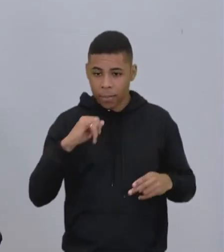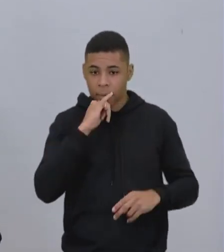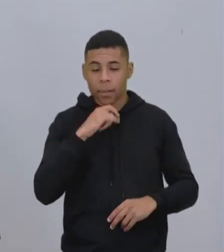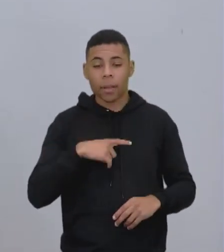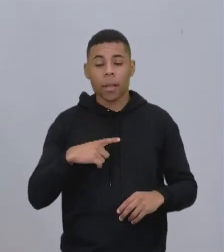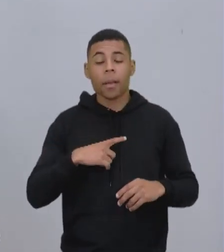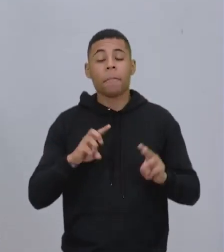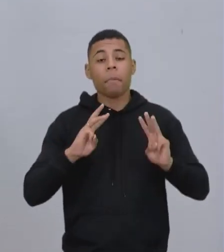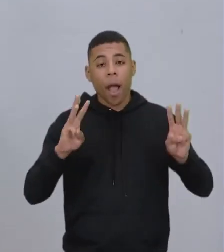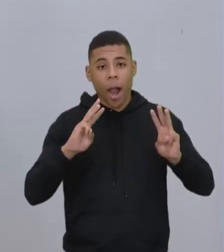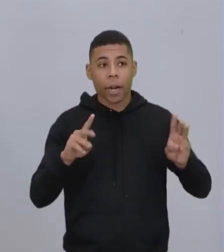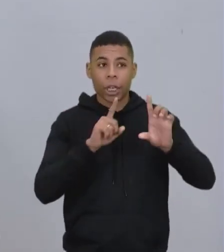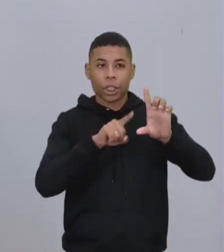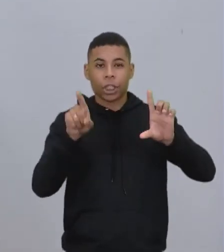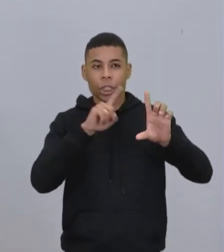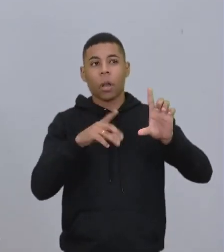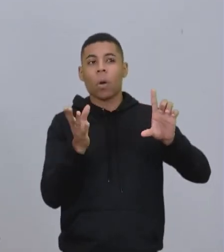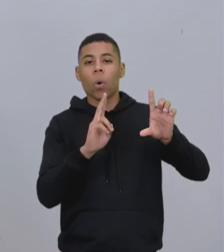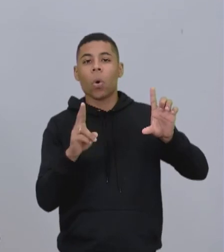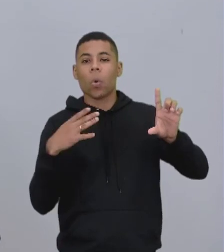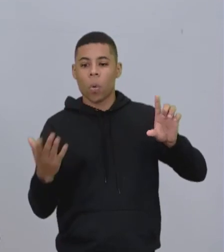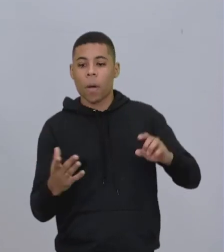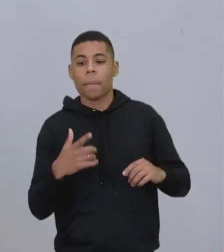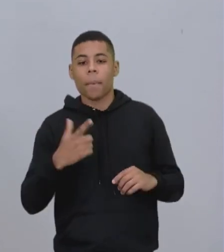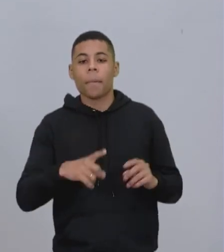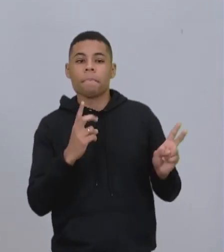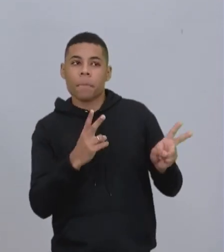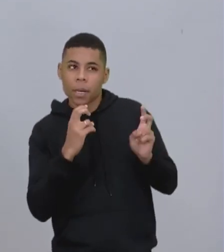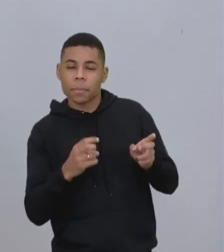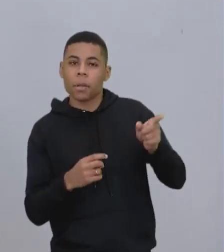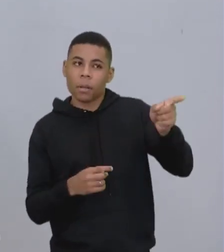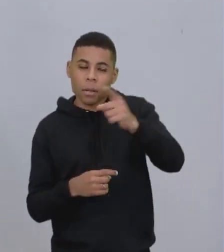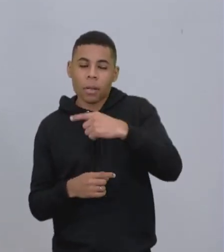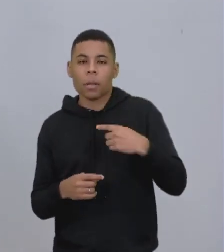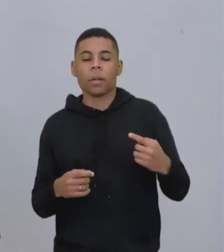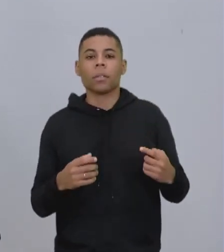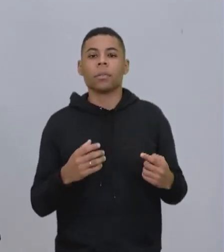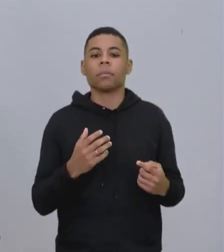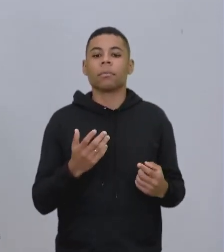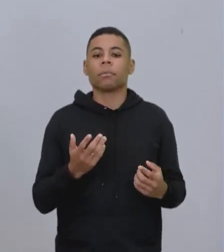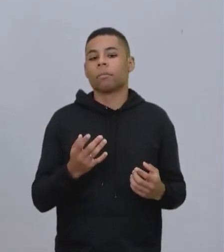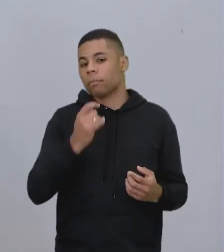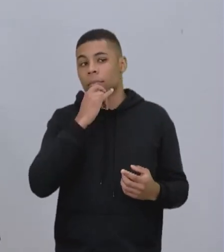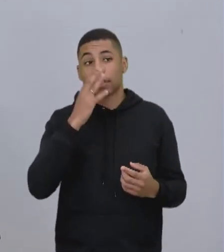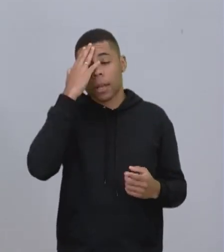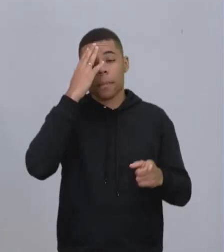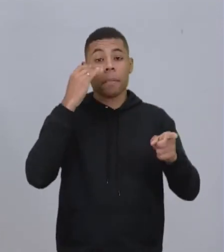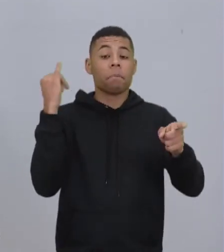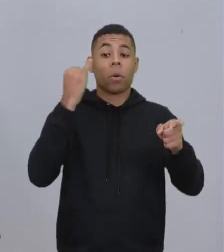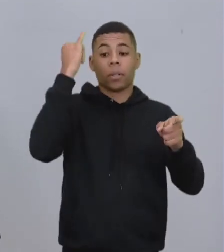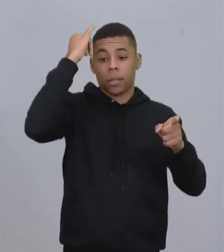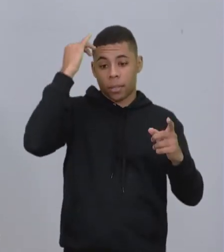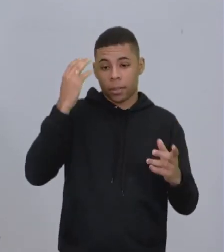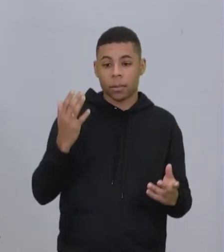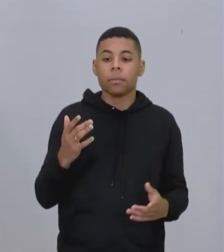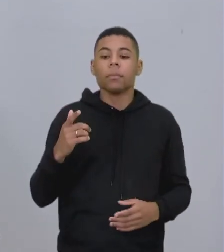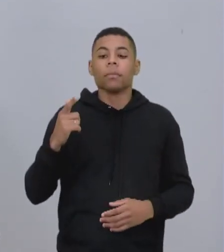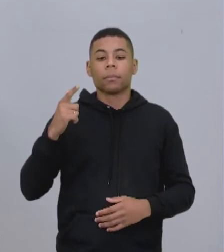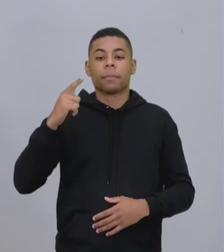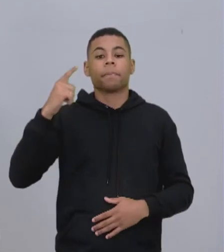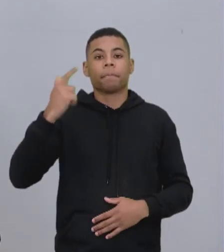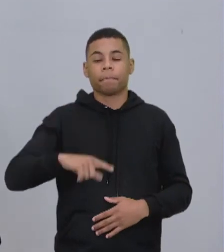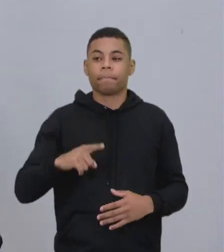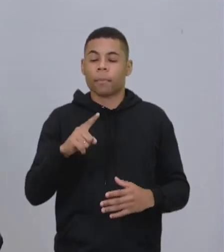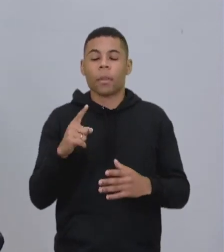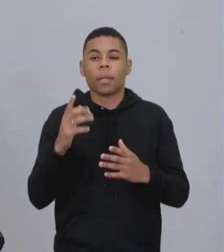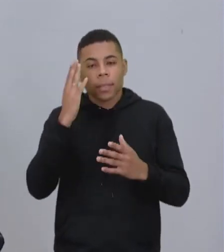marketing digital que foi utilizado, perceber também o poder de ressonância, de relevância, dar realmente